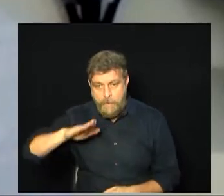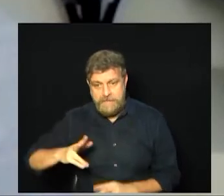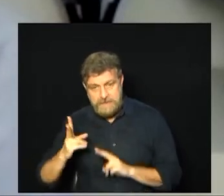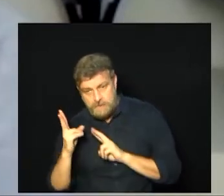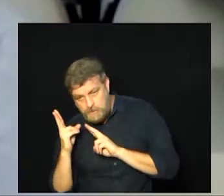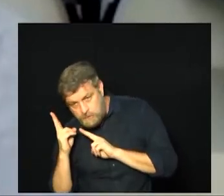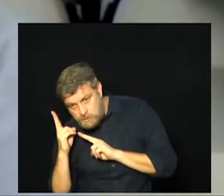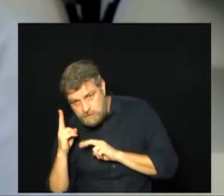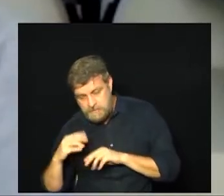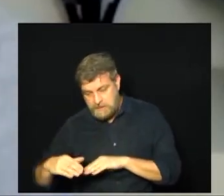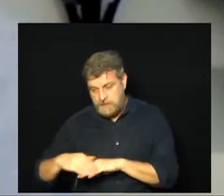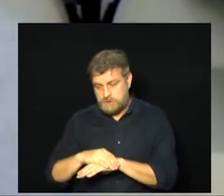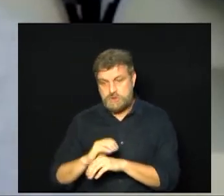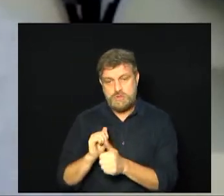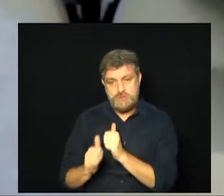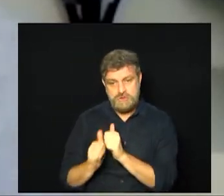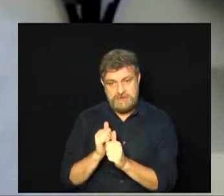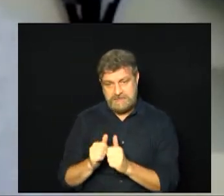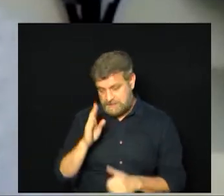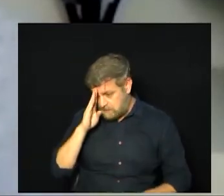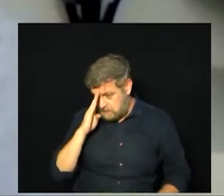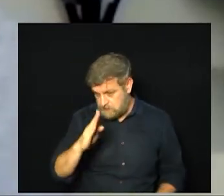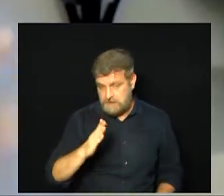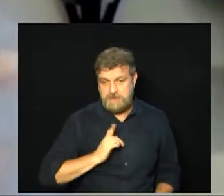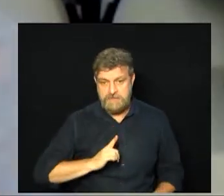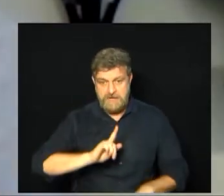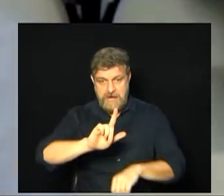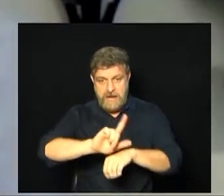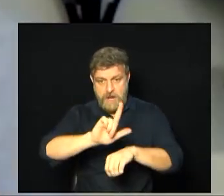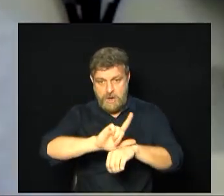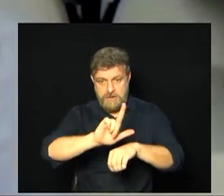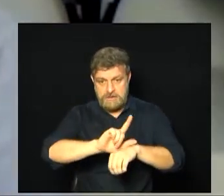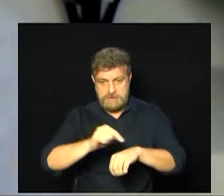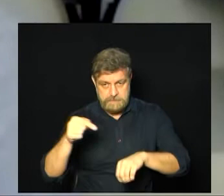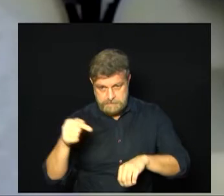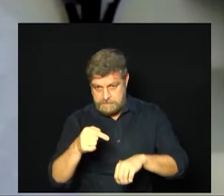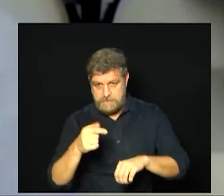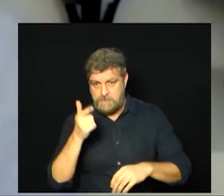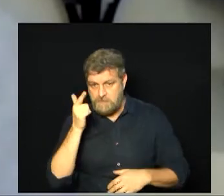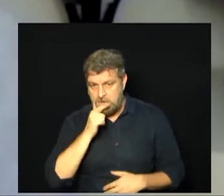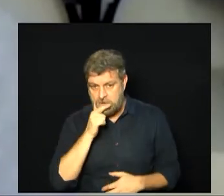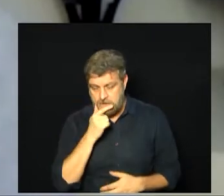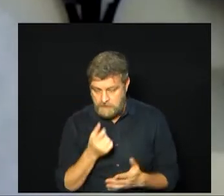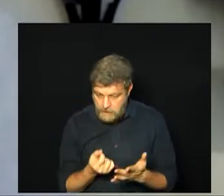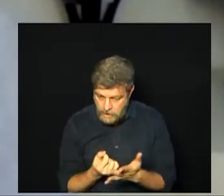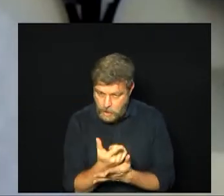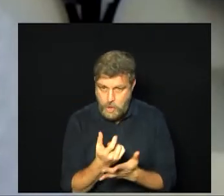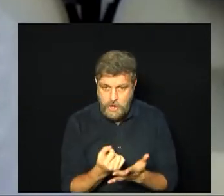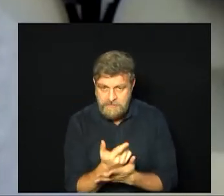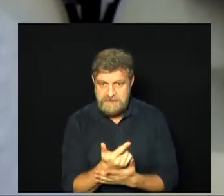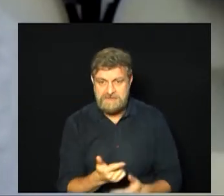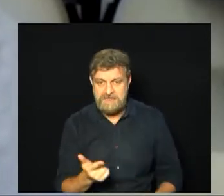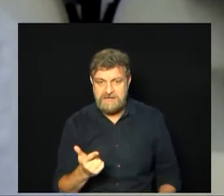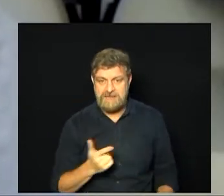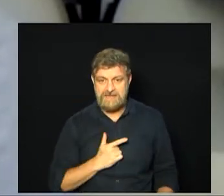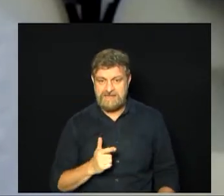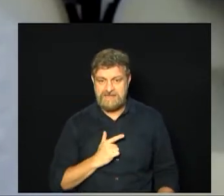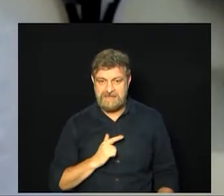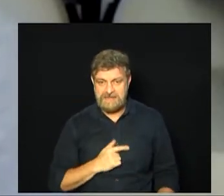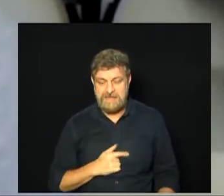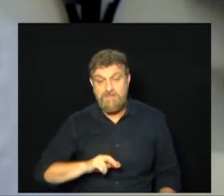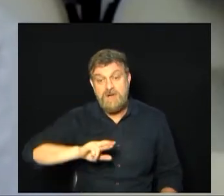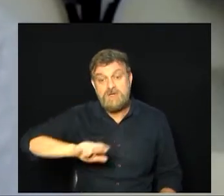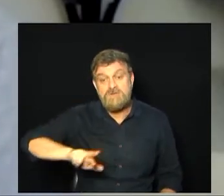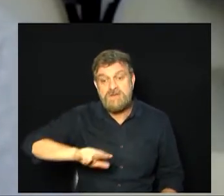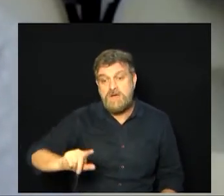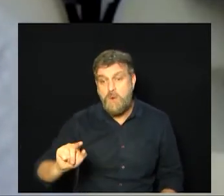www.meninoquedormiadechuteiras.com. Vai entrar direto na minha loja e aí você vai conseguir comprar o livro com um grande